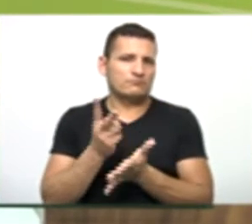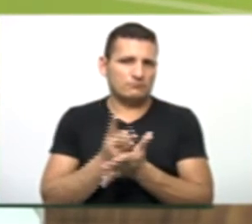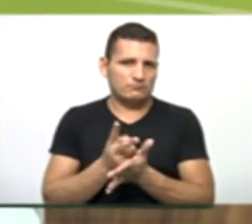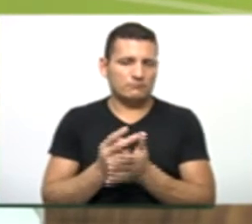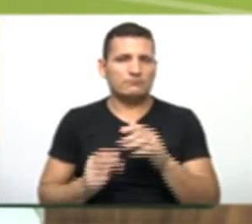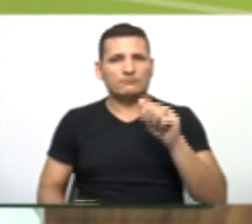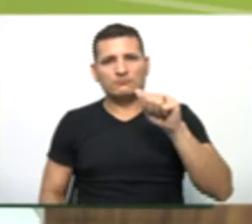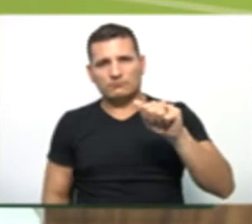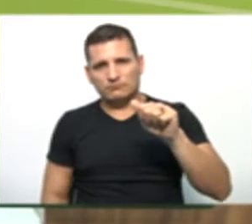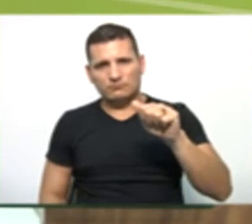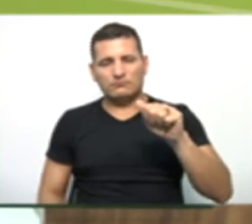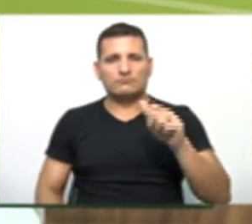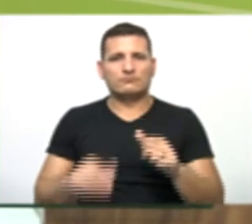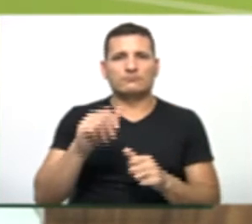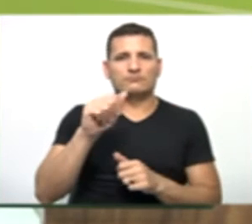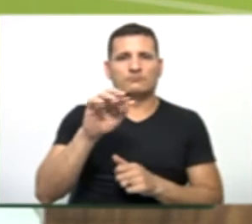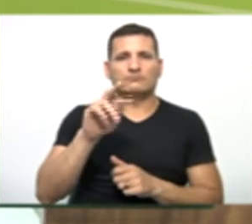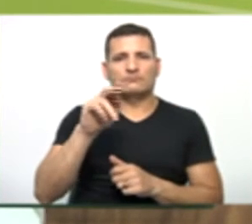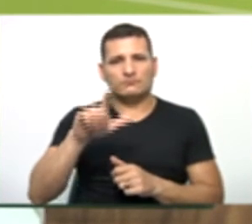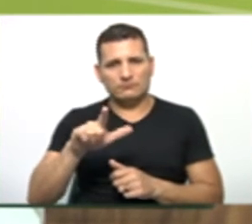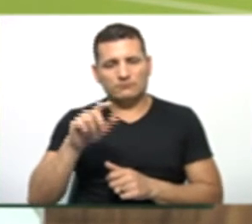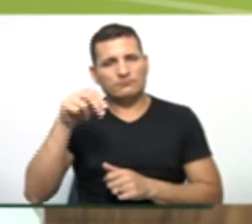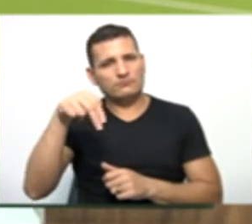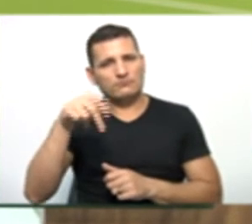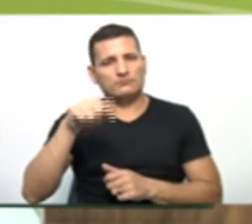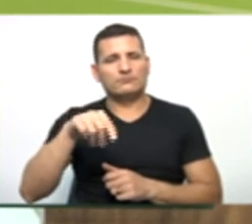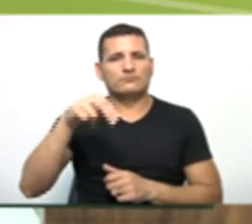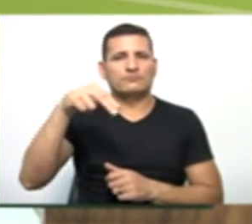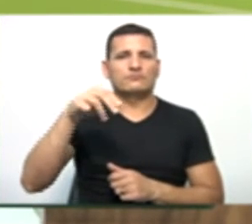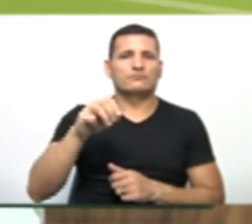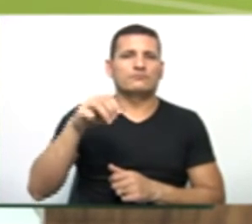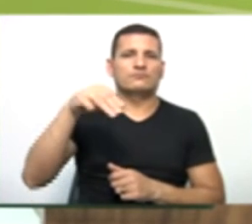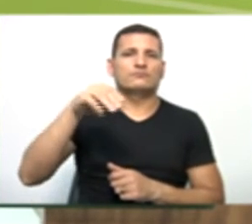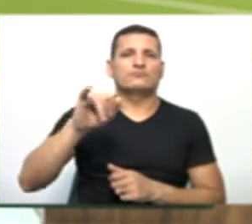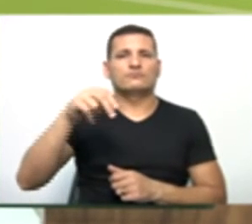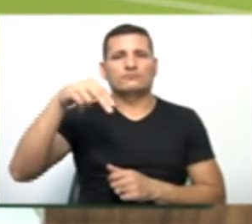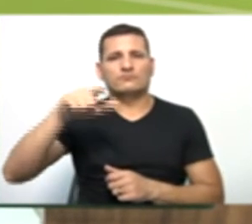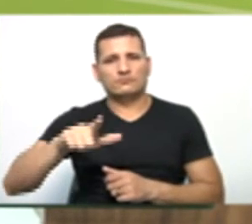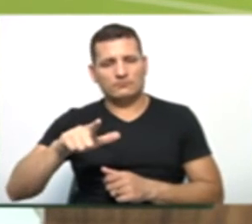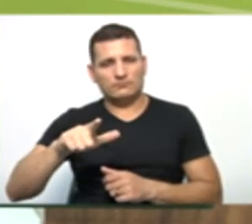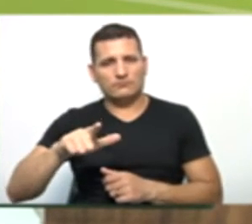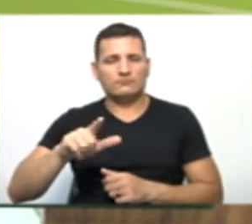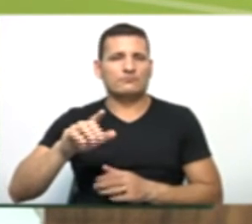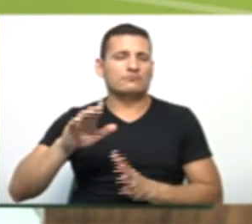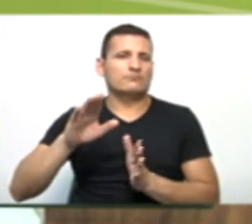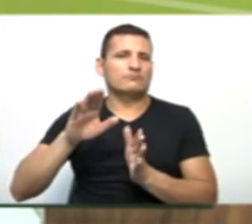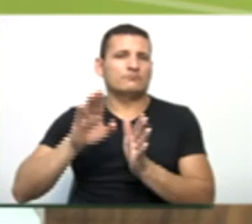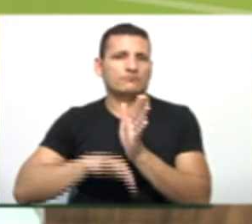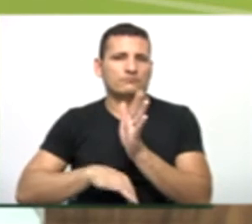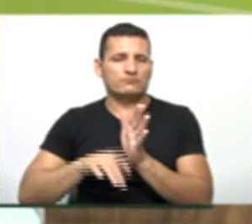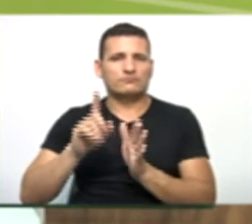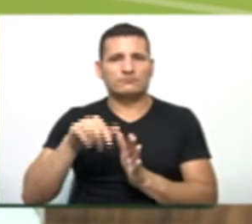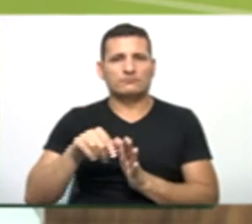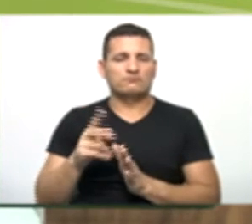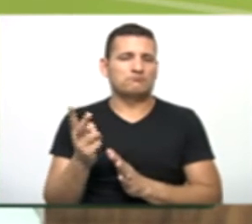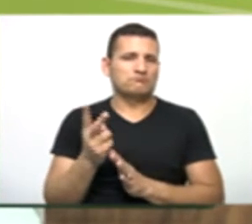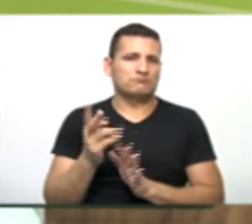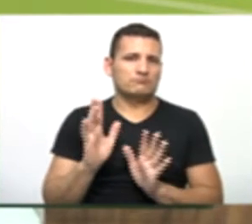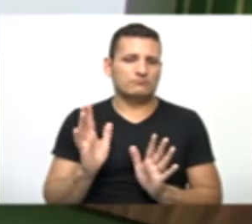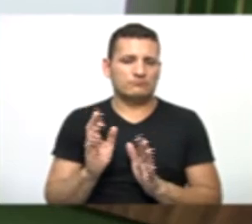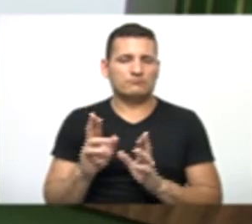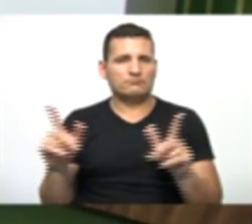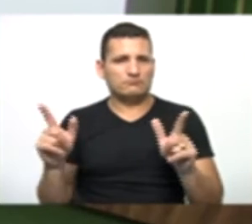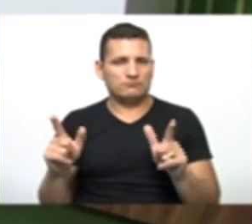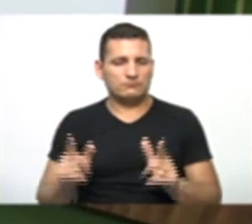valor atualizado, N é o valor nominal, que é aquele embutido juros, e o desconto, a diferença entre os dois. Muito